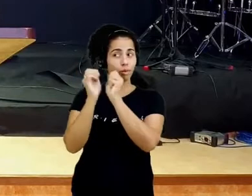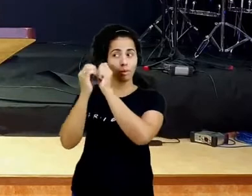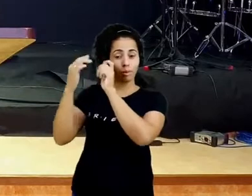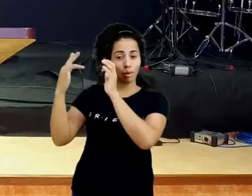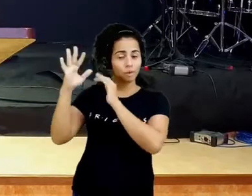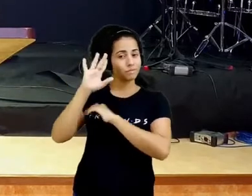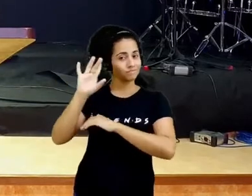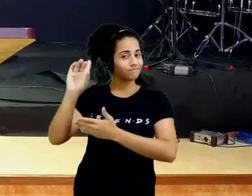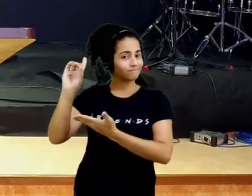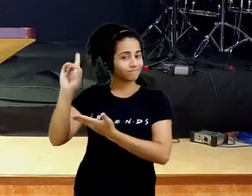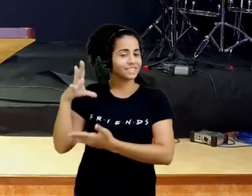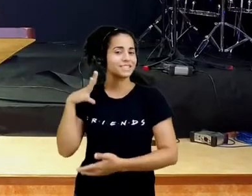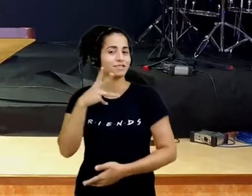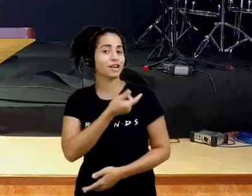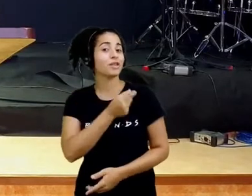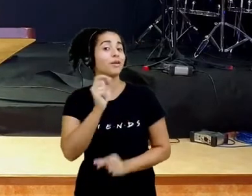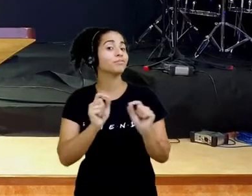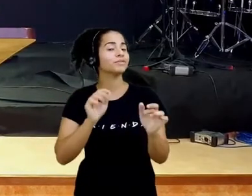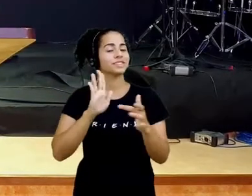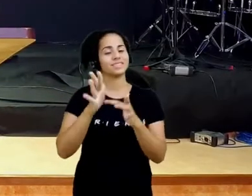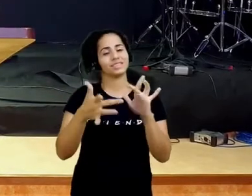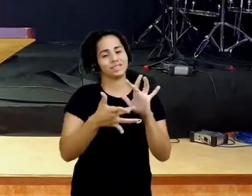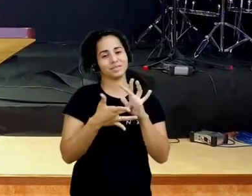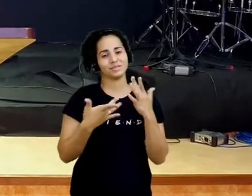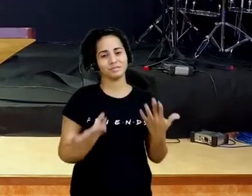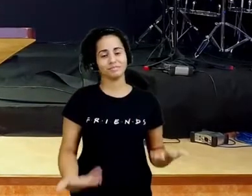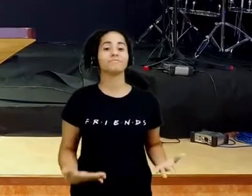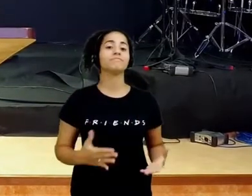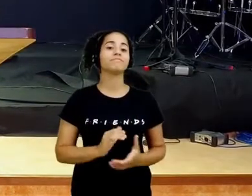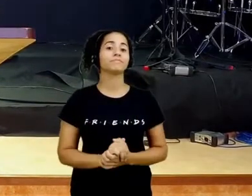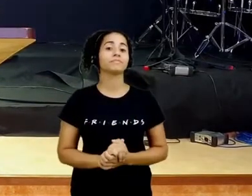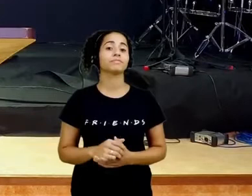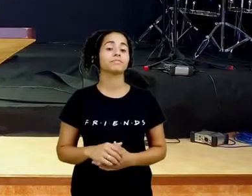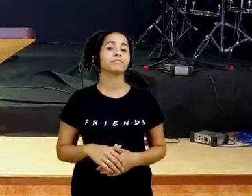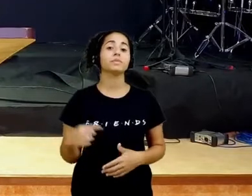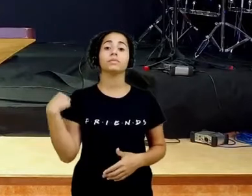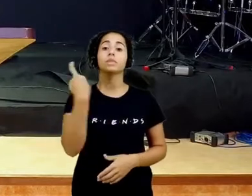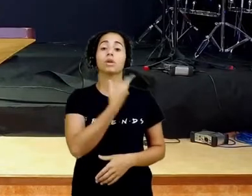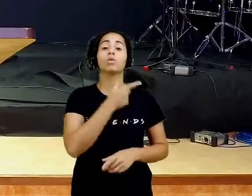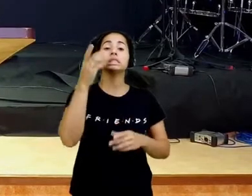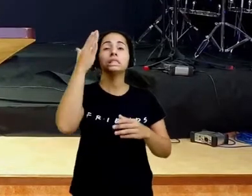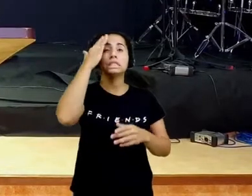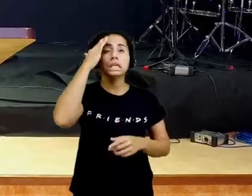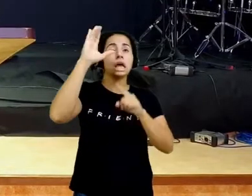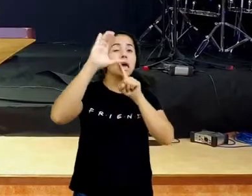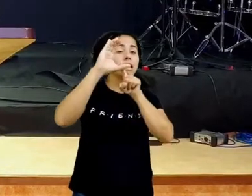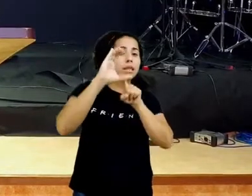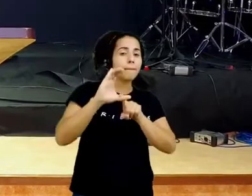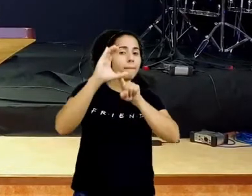nosso Senhor e Salvador Jesus Cristo. Vamos nos colocar na dependência de